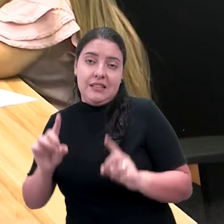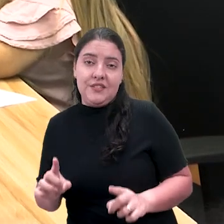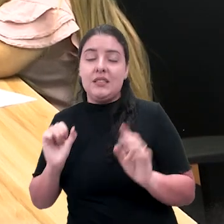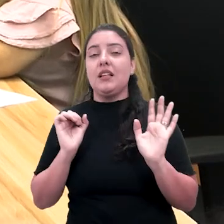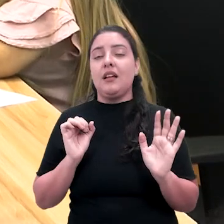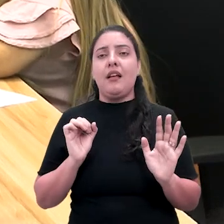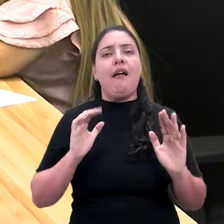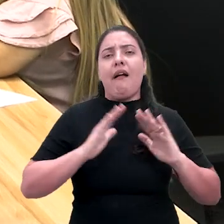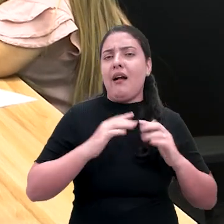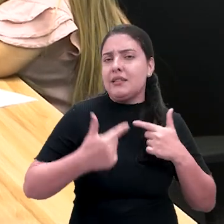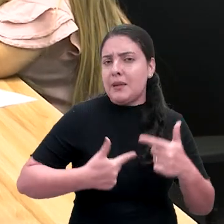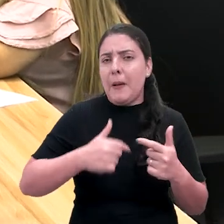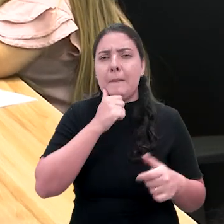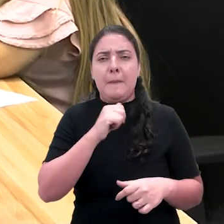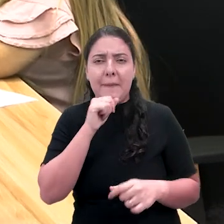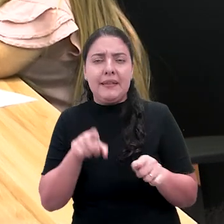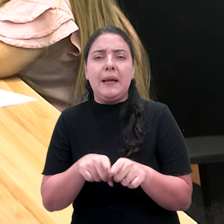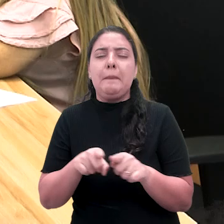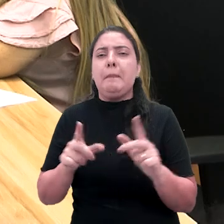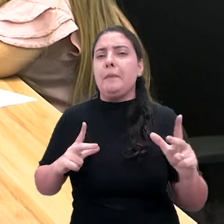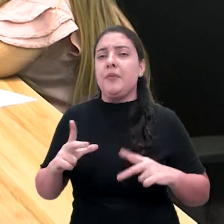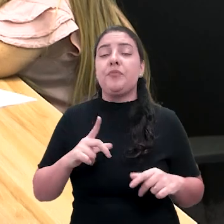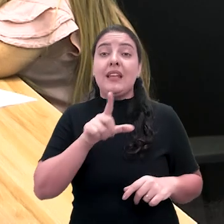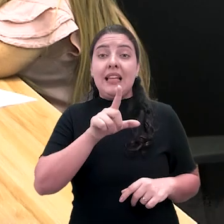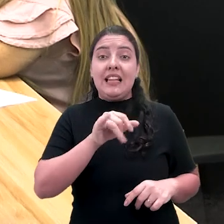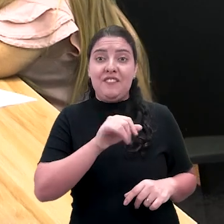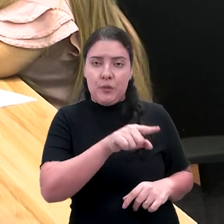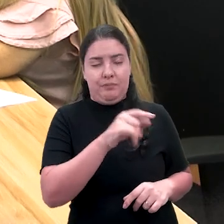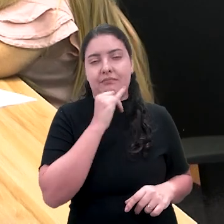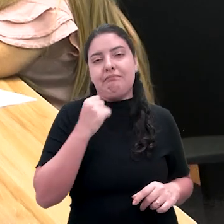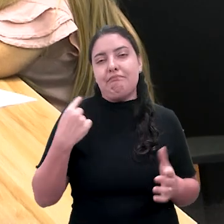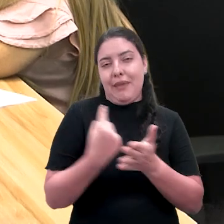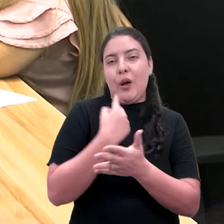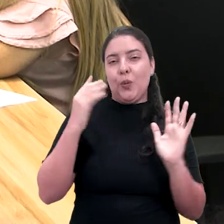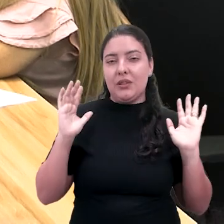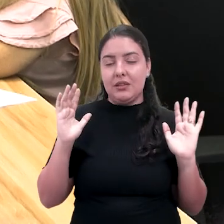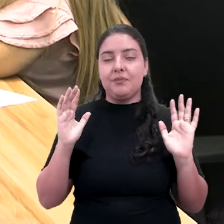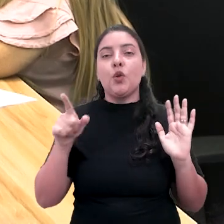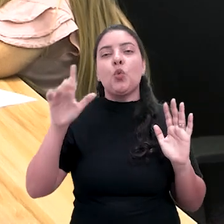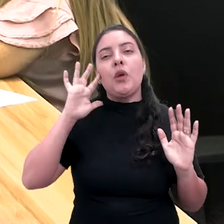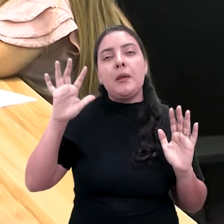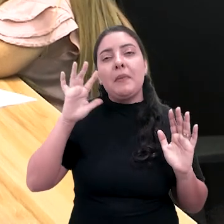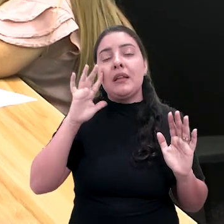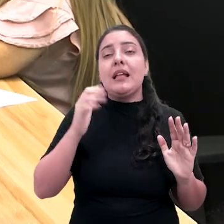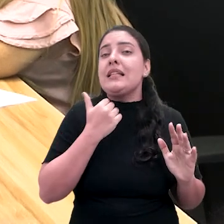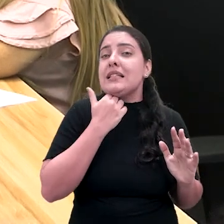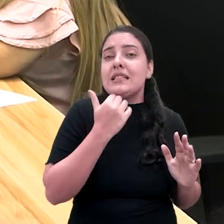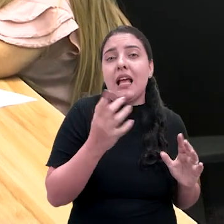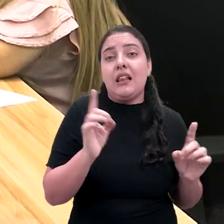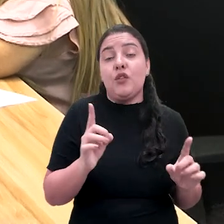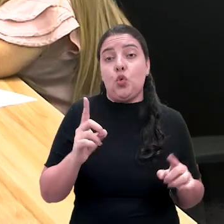em casa, no trabalho, como mãe. Como muita gente pergunta pra mim, Lívia, tu já imaginou não ter deficiência, ser